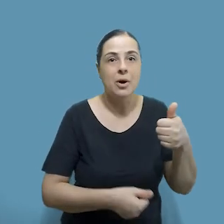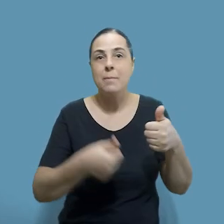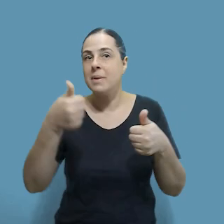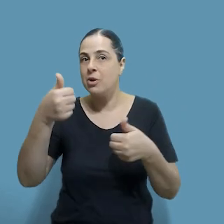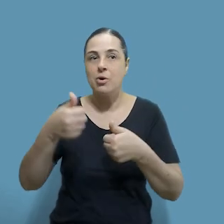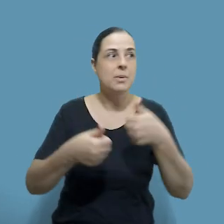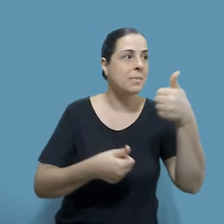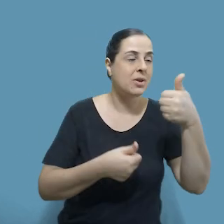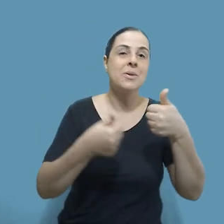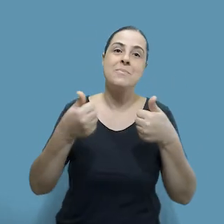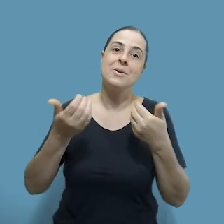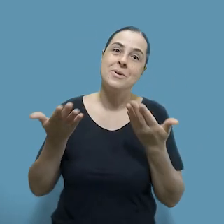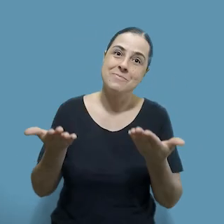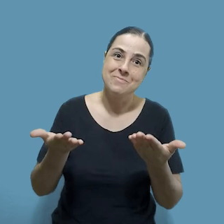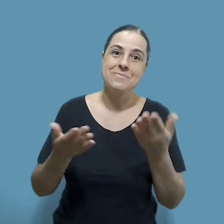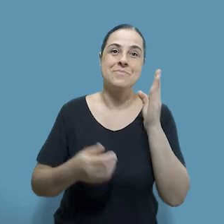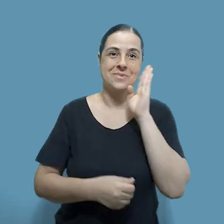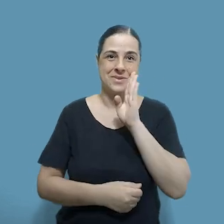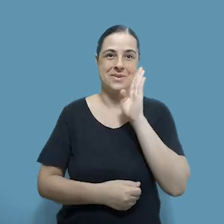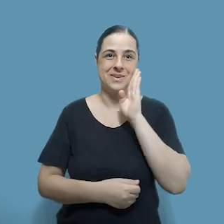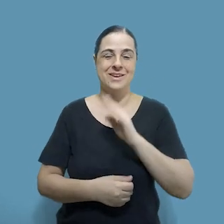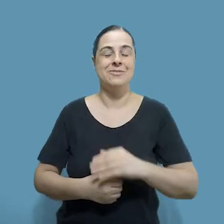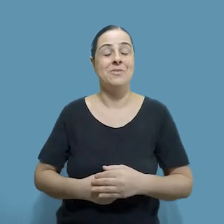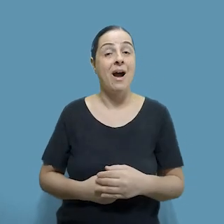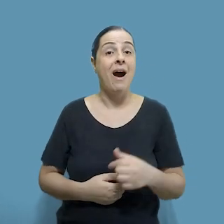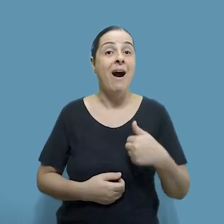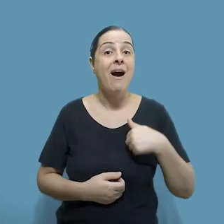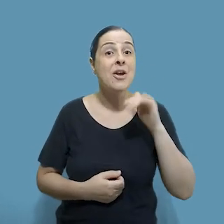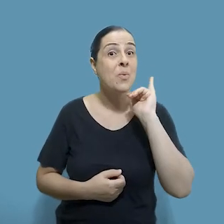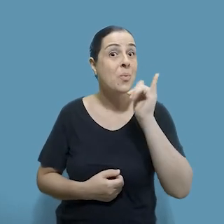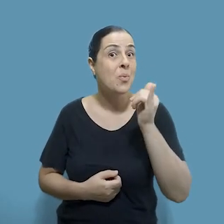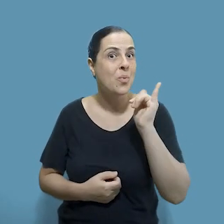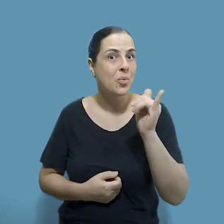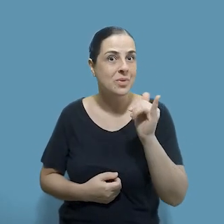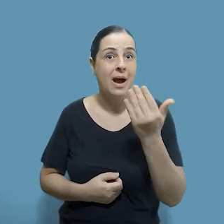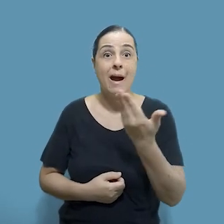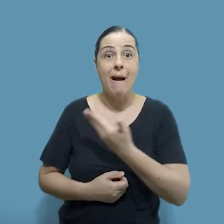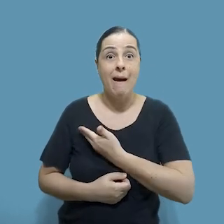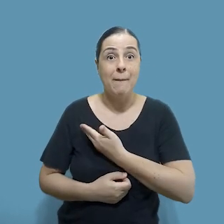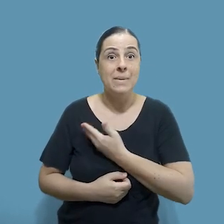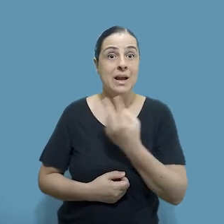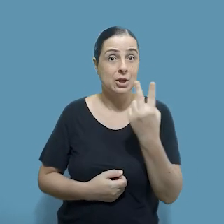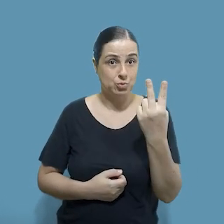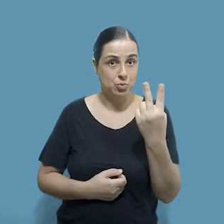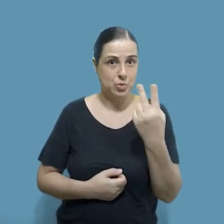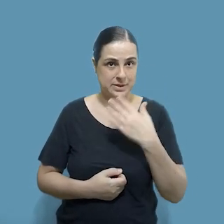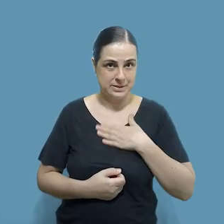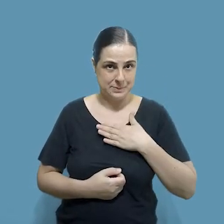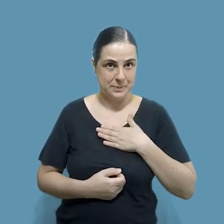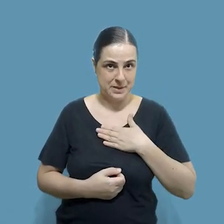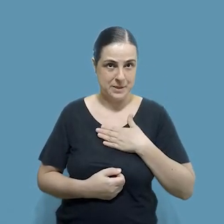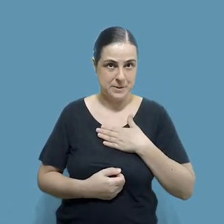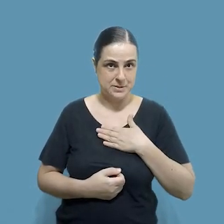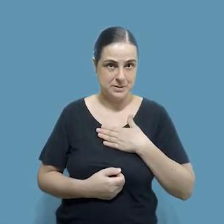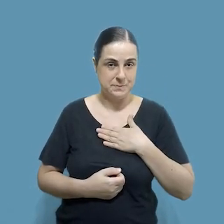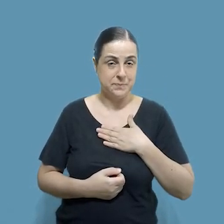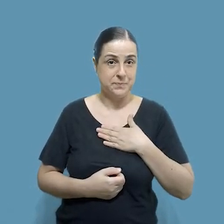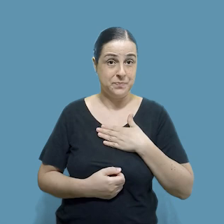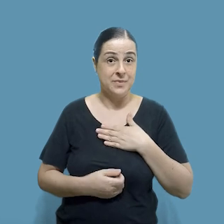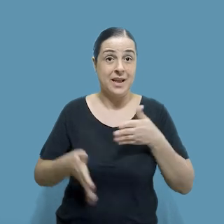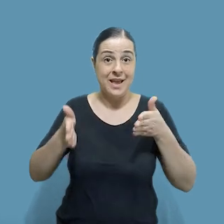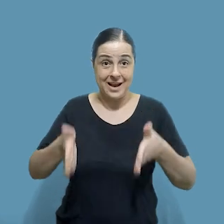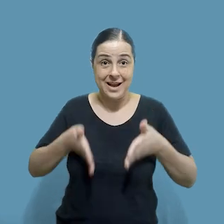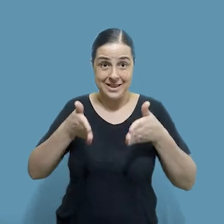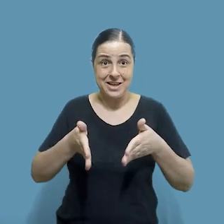Total. Deixa eu só contar também dentro disso. Eu tenho duas amigas cadeirantes que vieram me visitar aqui em Nova York e a gente foi passear em